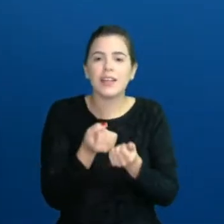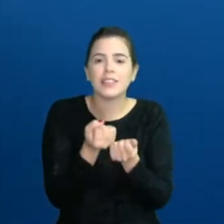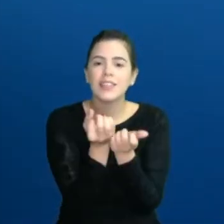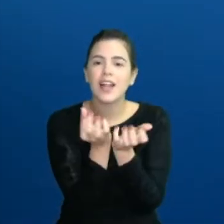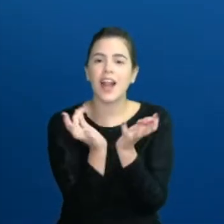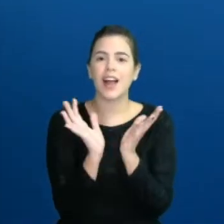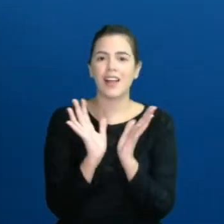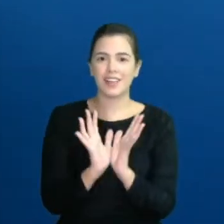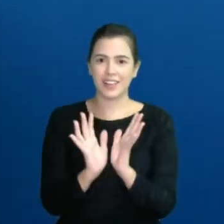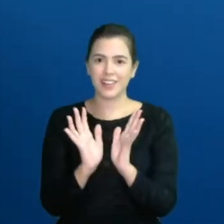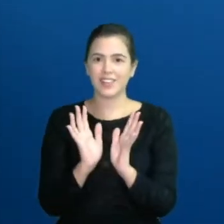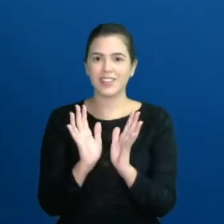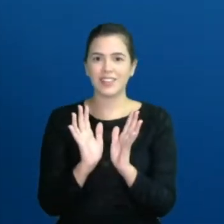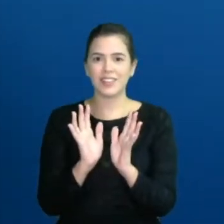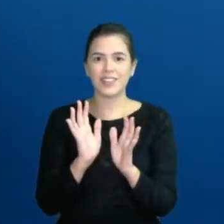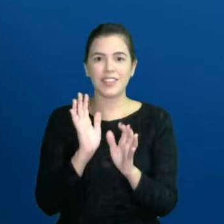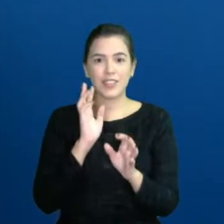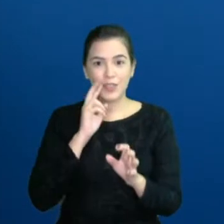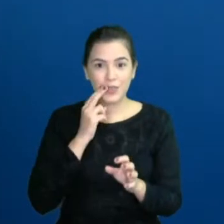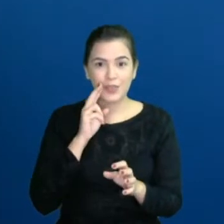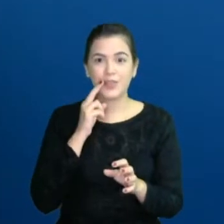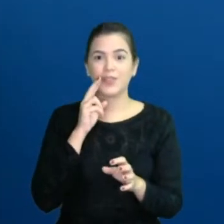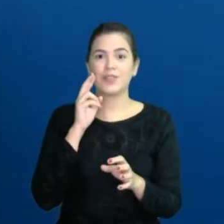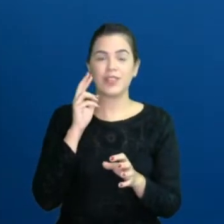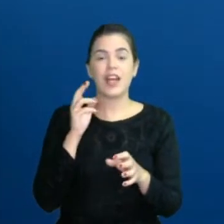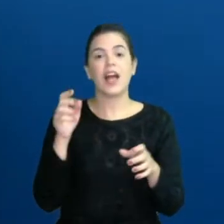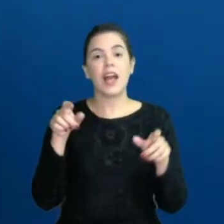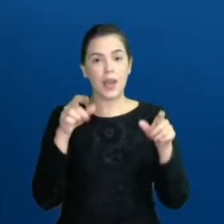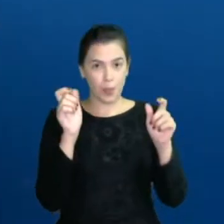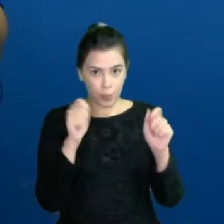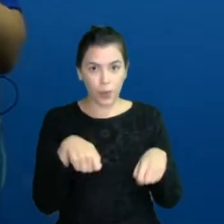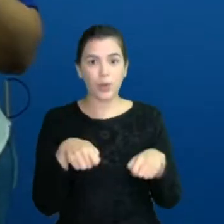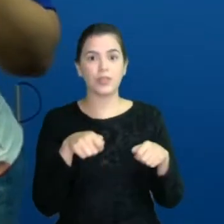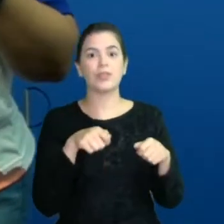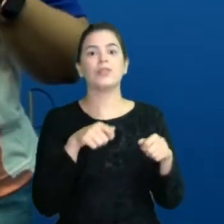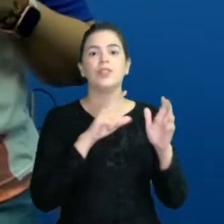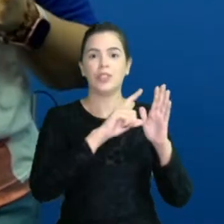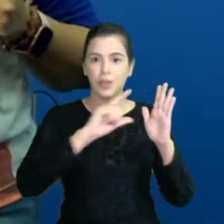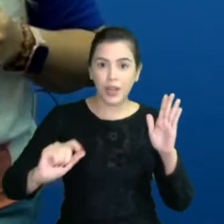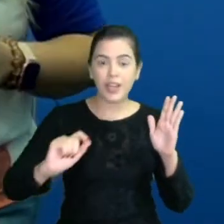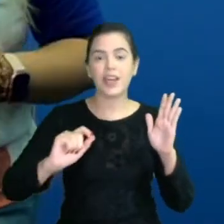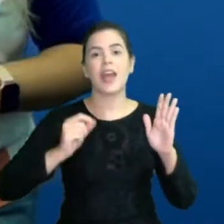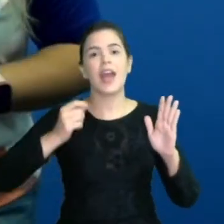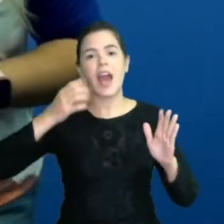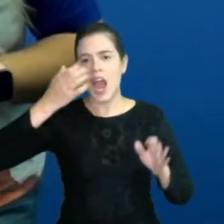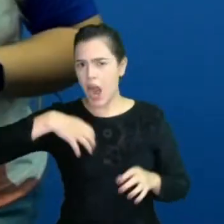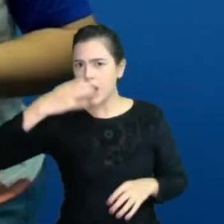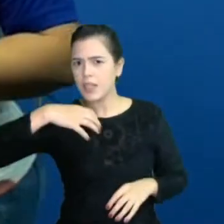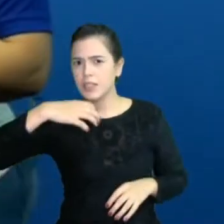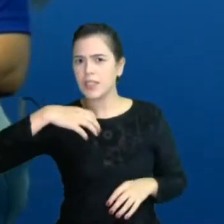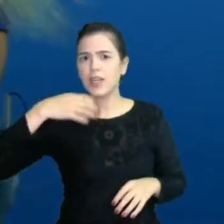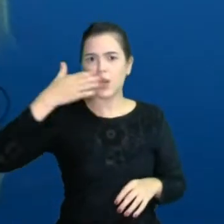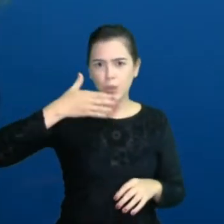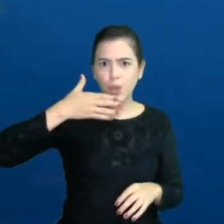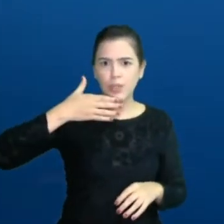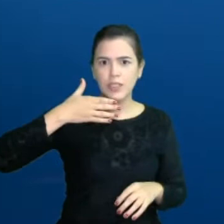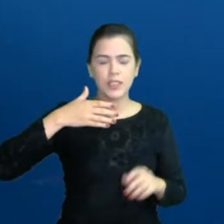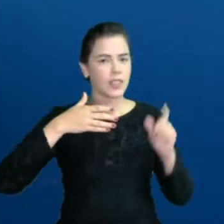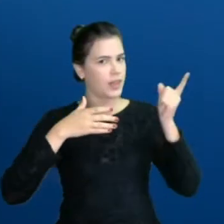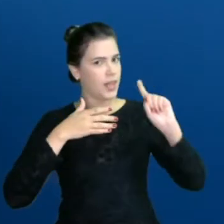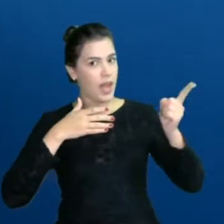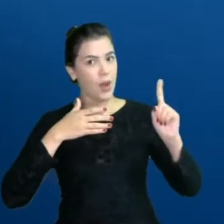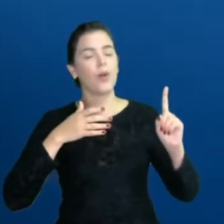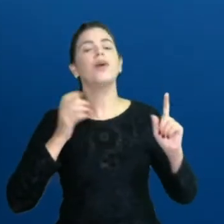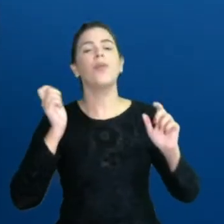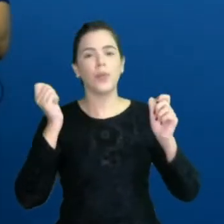eu vou marcar a salada. A maçã é um doce? Não, a gente sabe que a maçã é uma fruta, então eu vou marcar